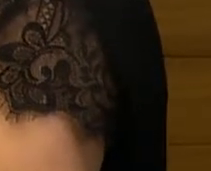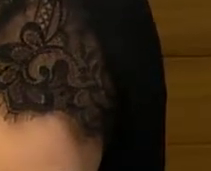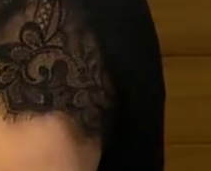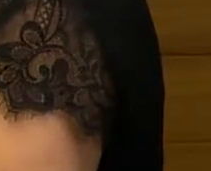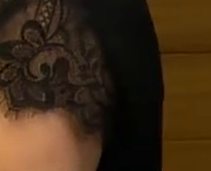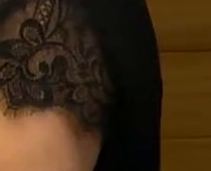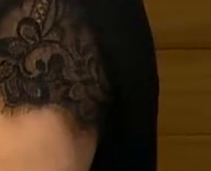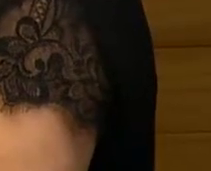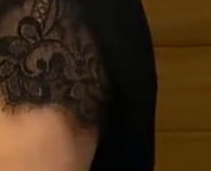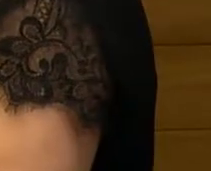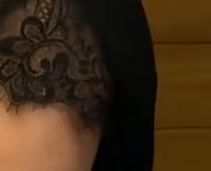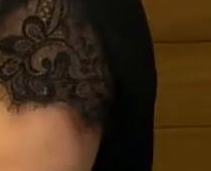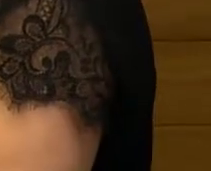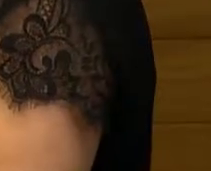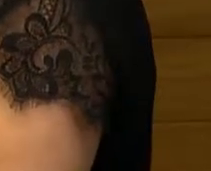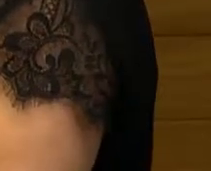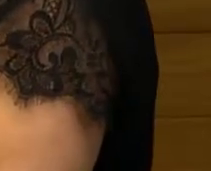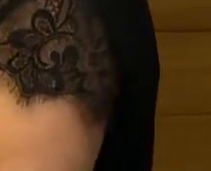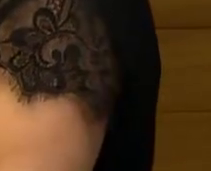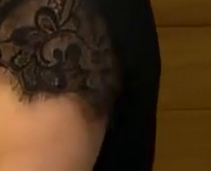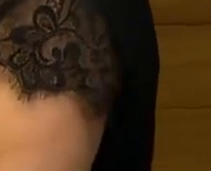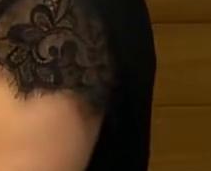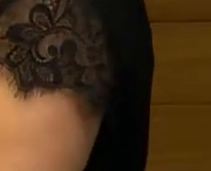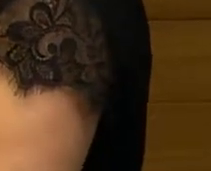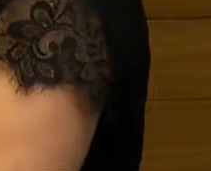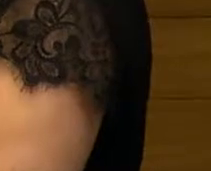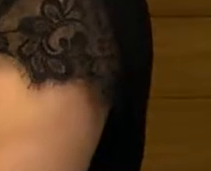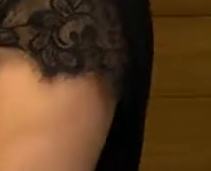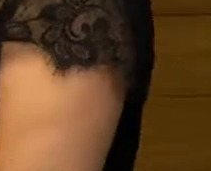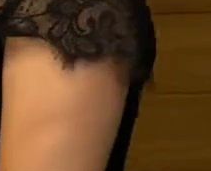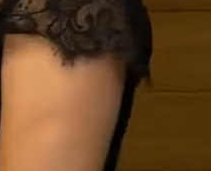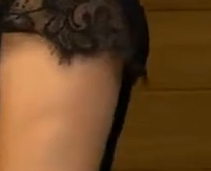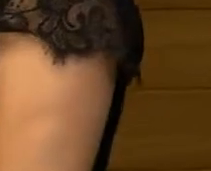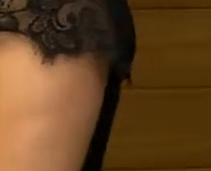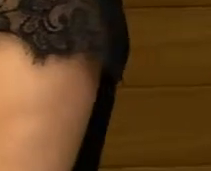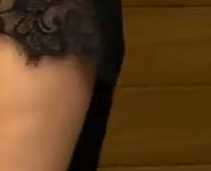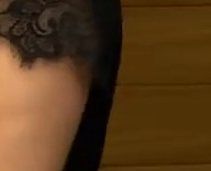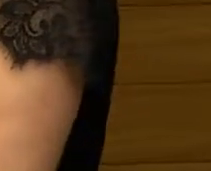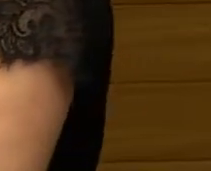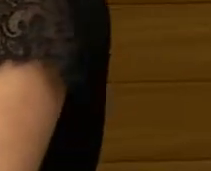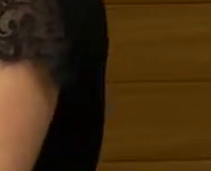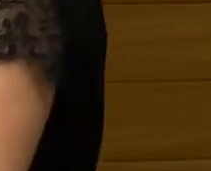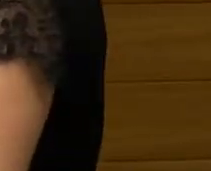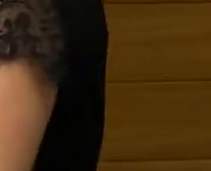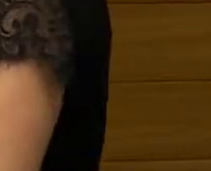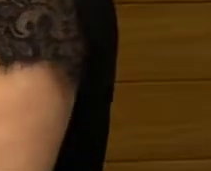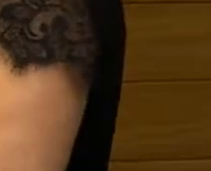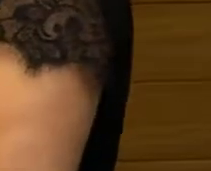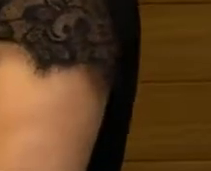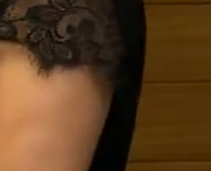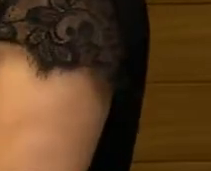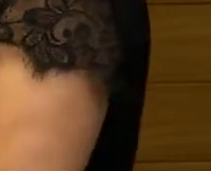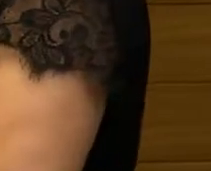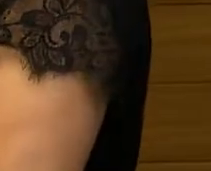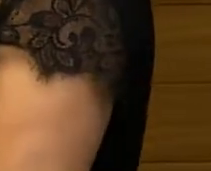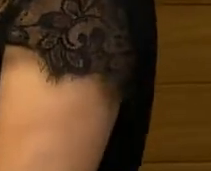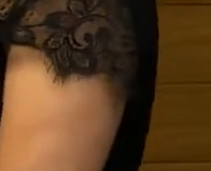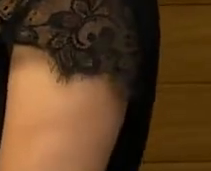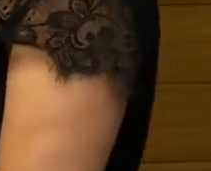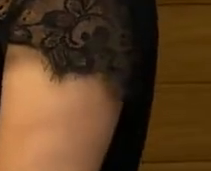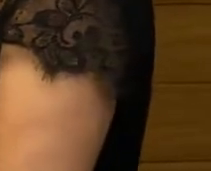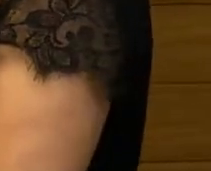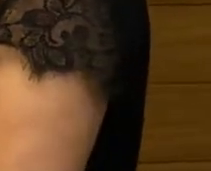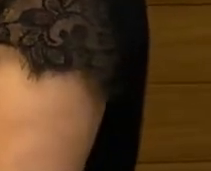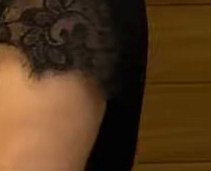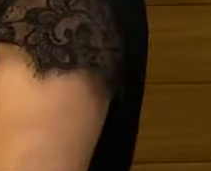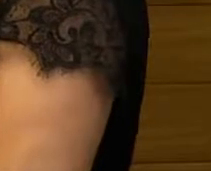gente, quando eu fui visitar a Integrar, fui conhecer o trabalho da Márcia e dessas meninas aqui, e de toda a estrutura, de tudo que ela representa hoje na vida de